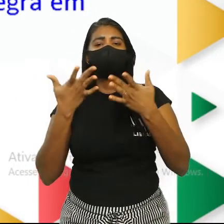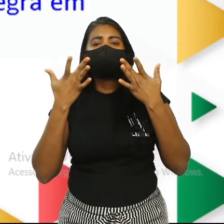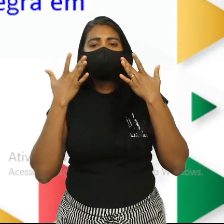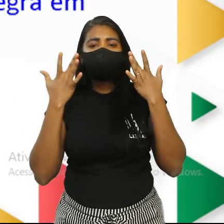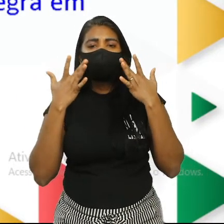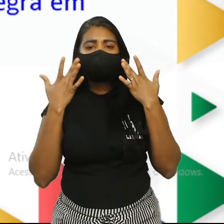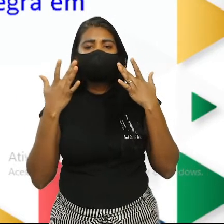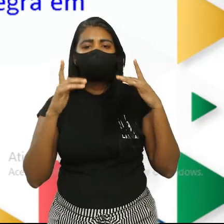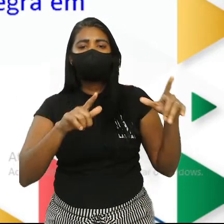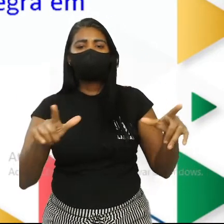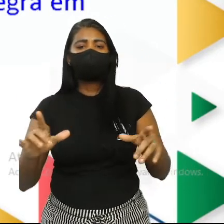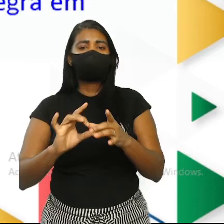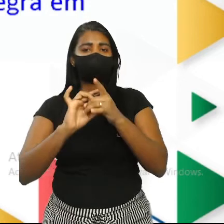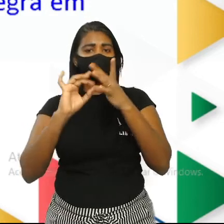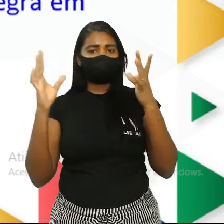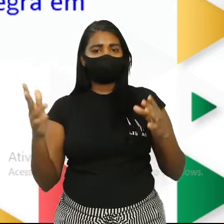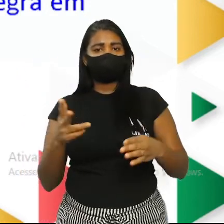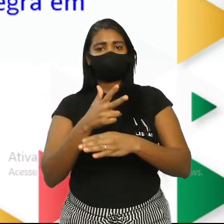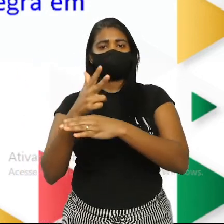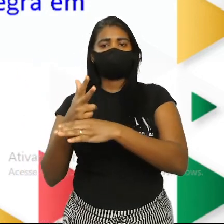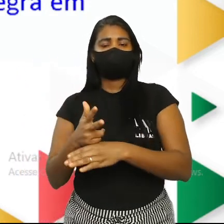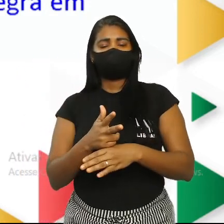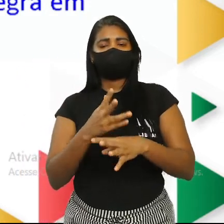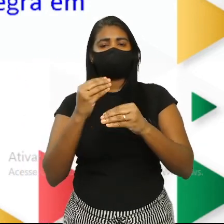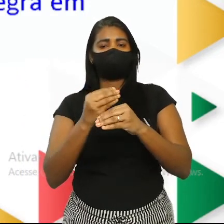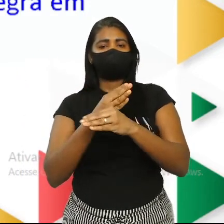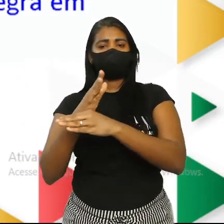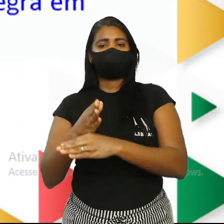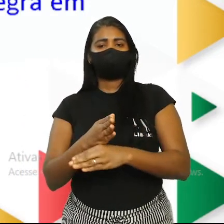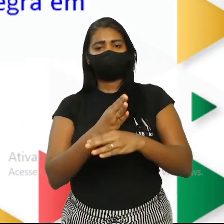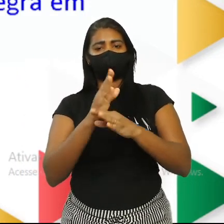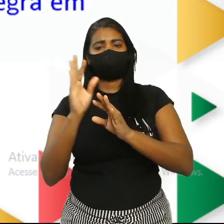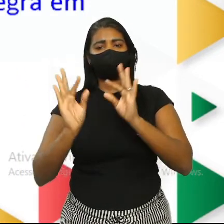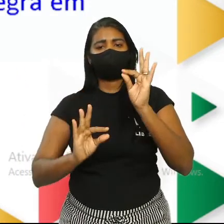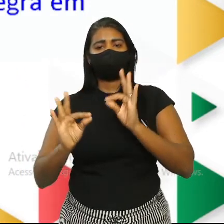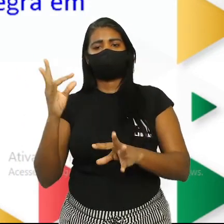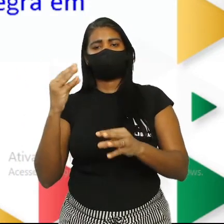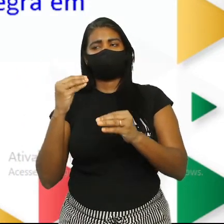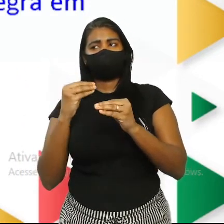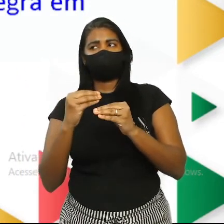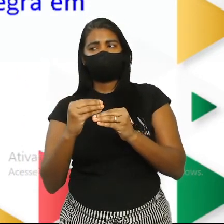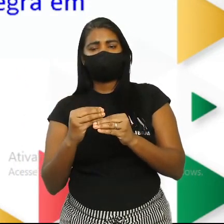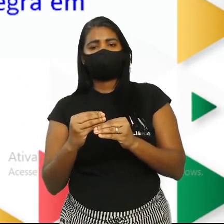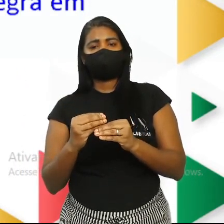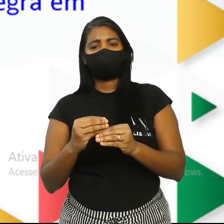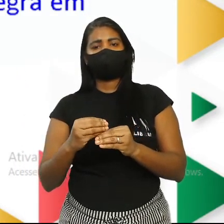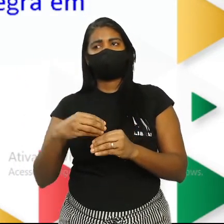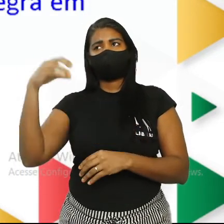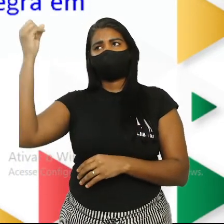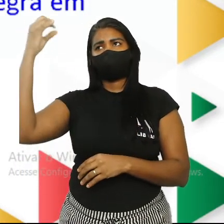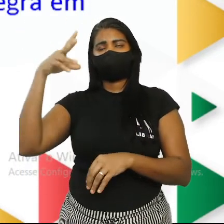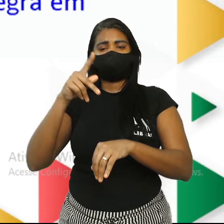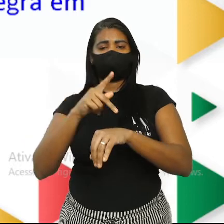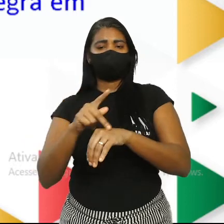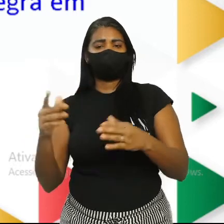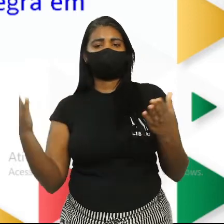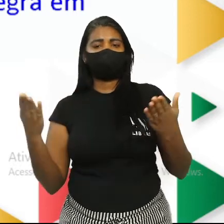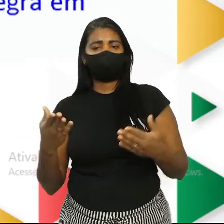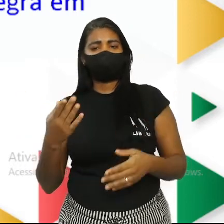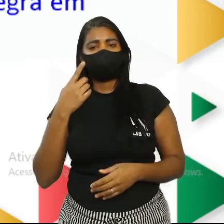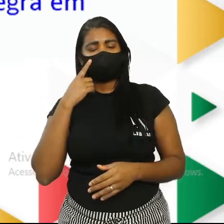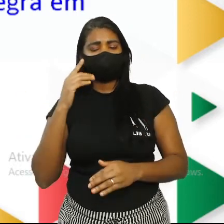em ambiente aberto, gravado e veiculado dentro desse espetáculo Luz Negra. Então, a gente já vê